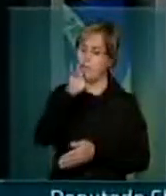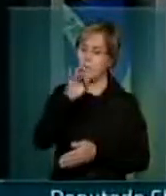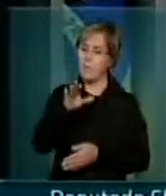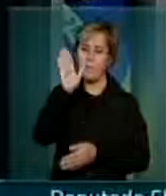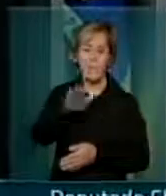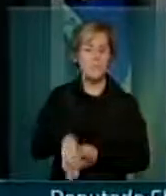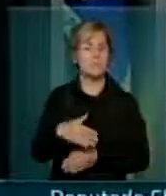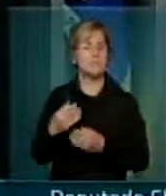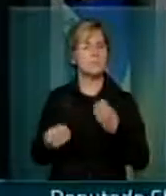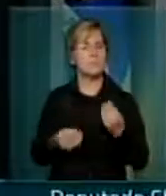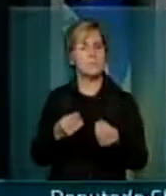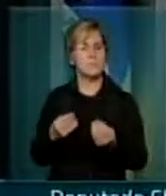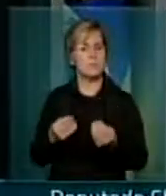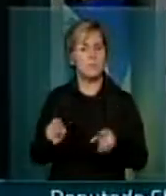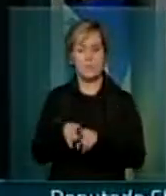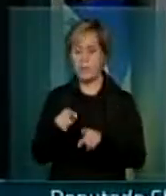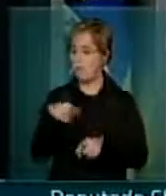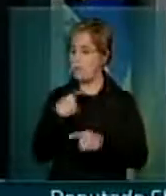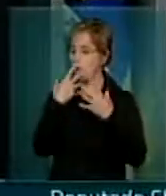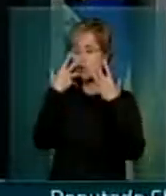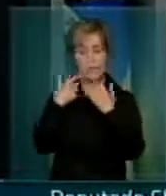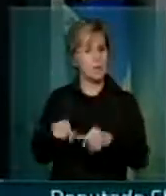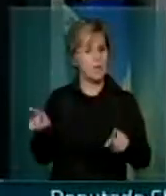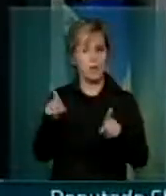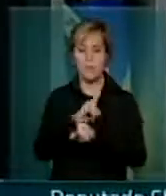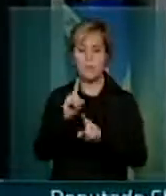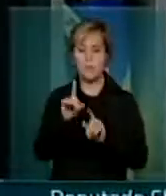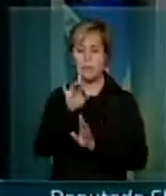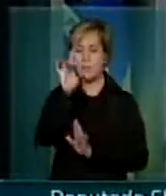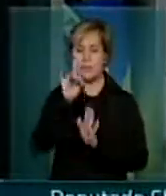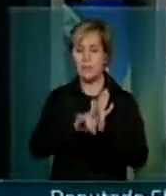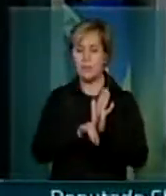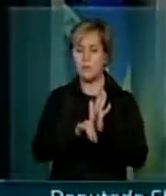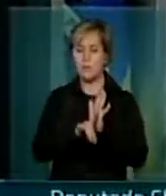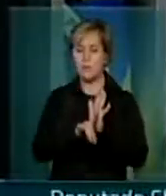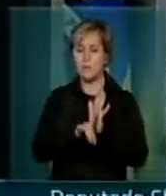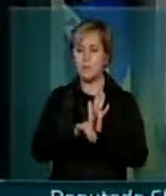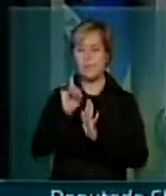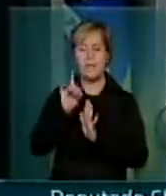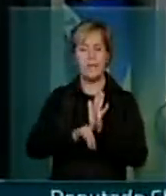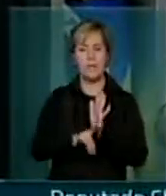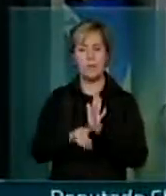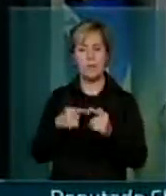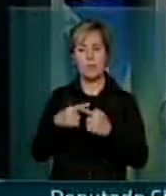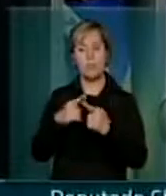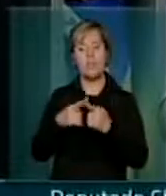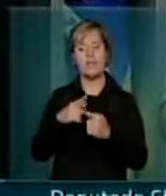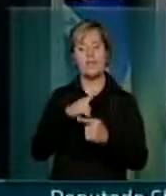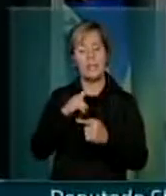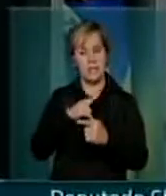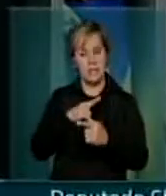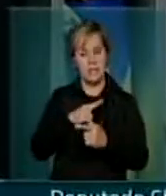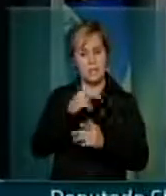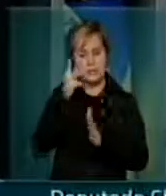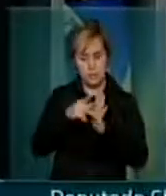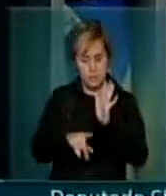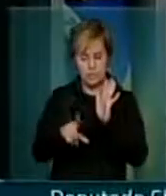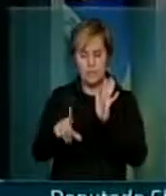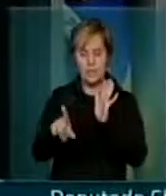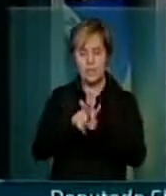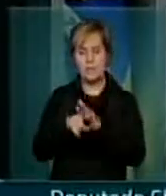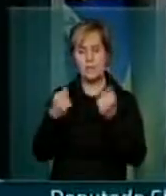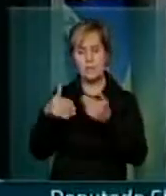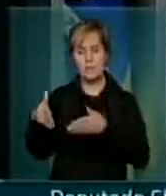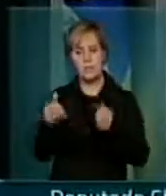não vamos aceitar por decreto, abrindo mão do papel do legislativo, tem que caminhar nessa direção